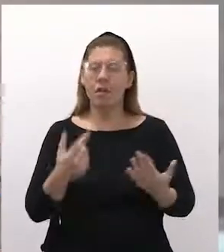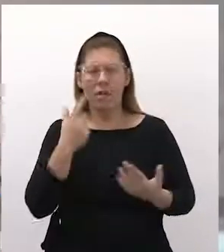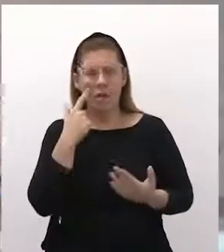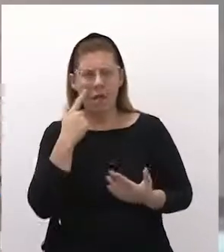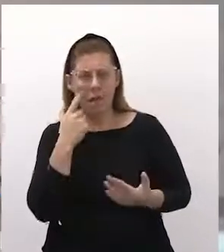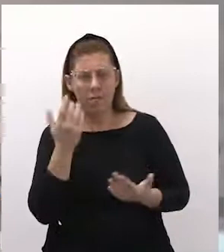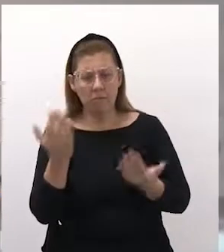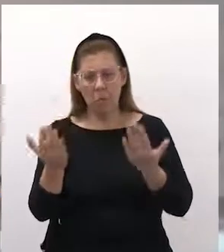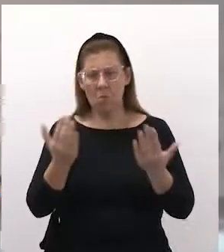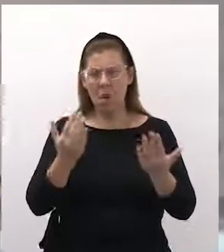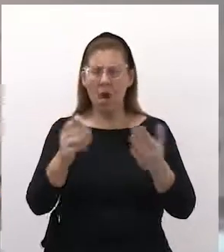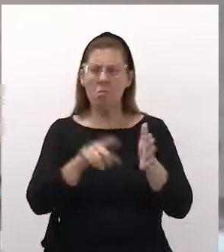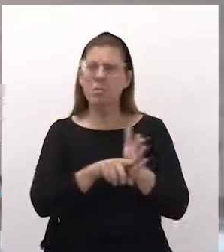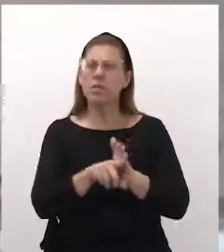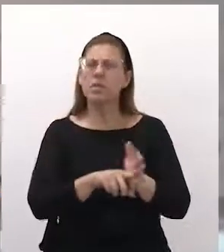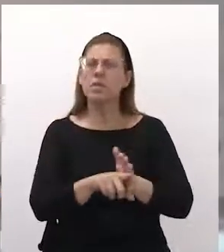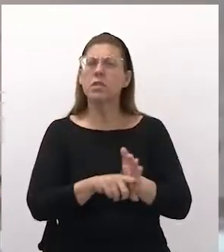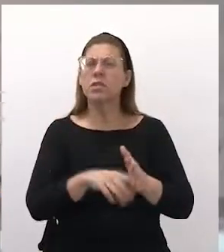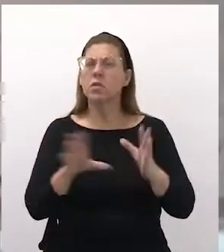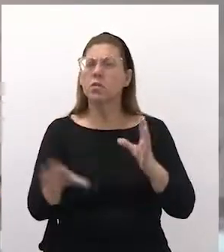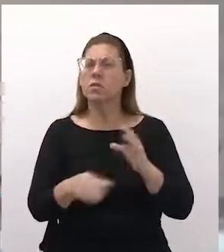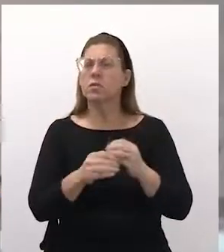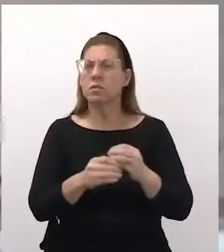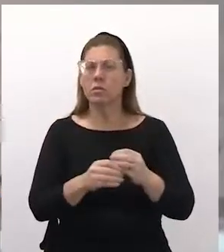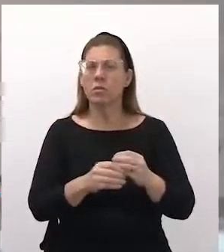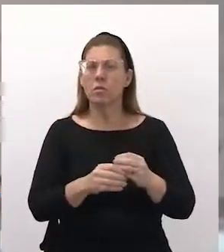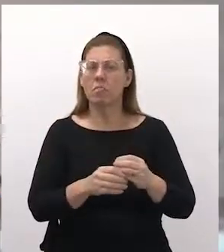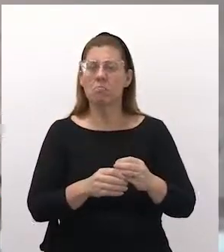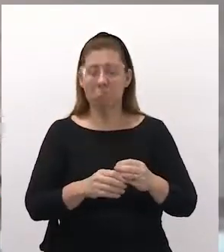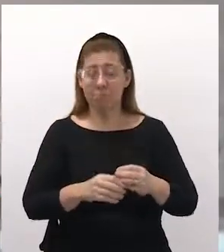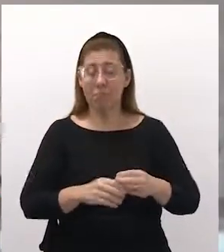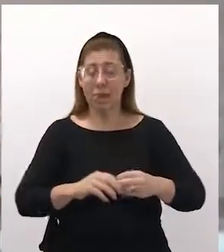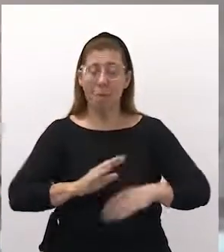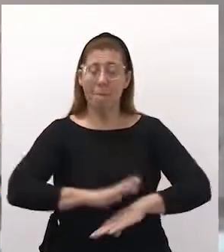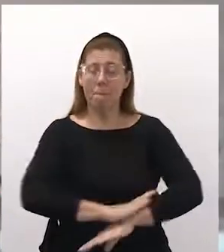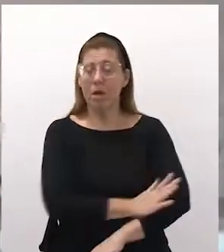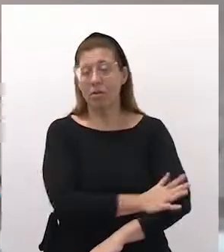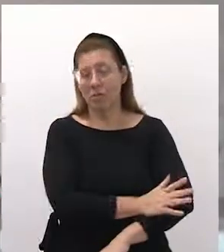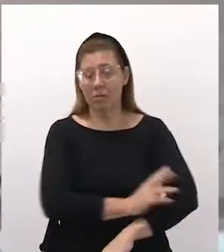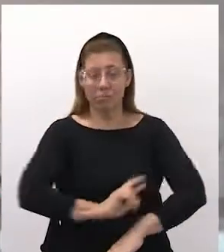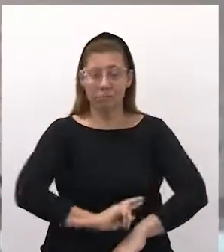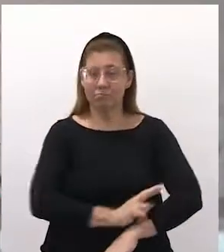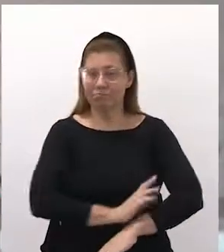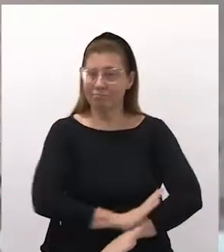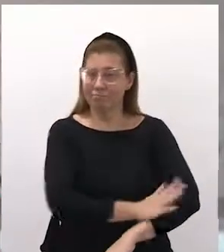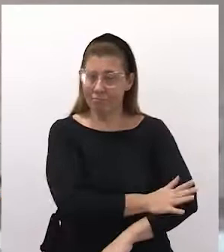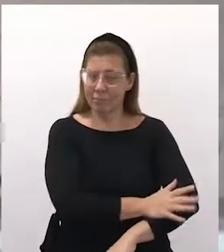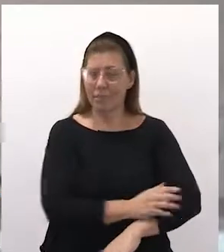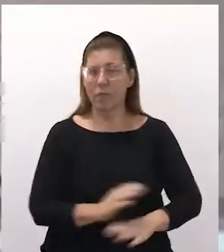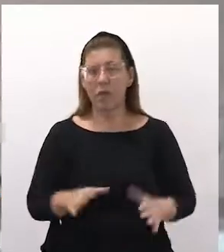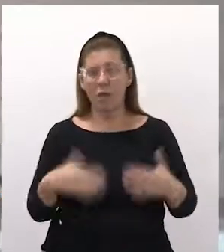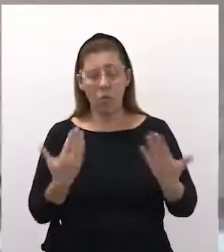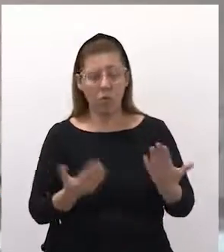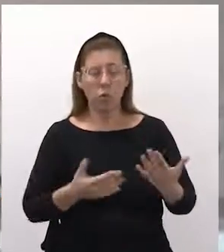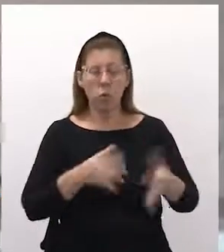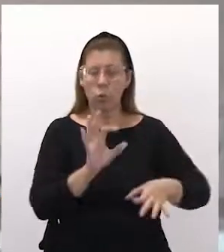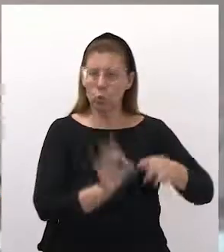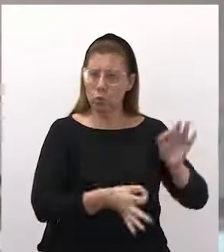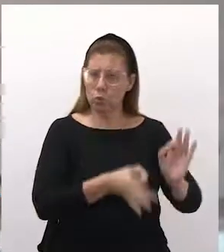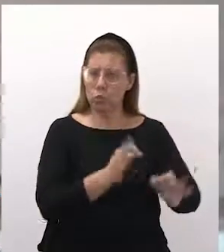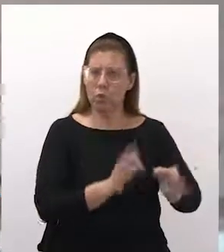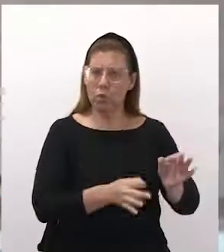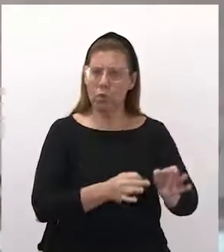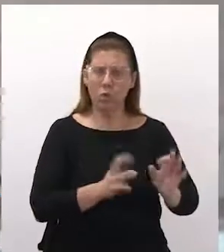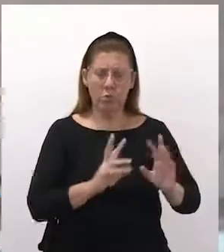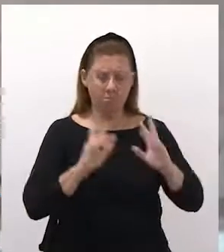conclui na pesquisa dela o que ela atribui a um racismo institucional mesmo, que enquanto o julgador e o Poder Judiciário